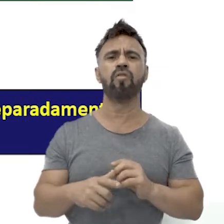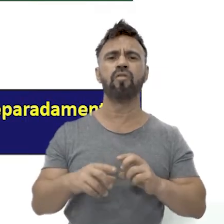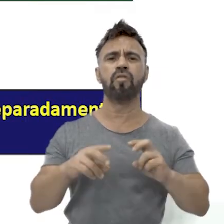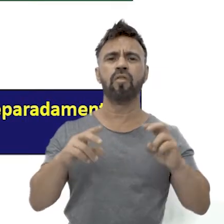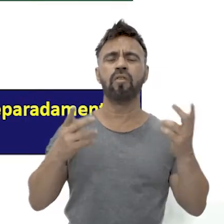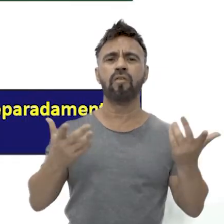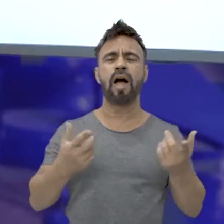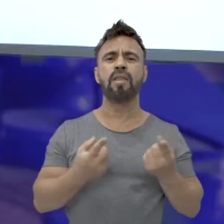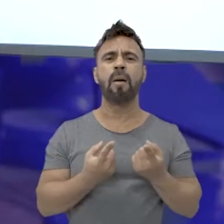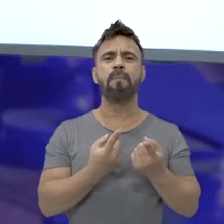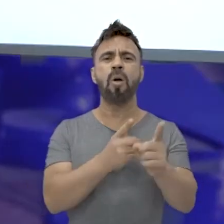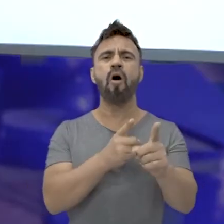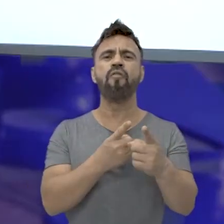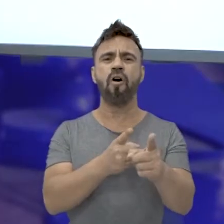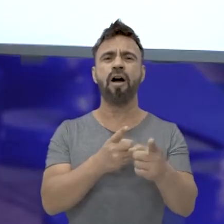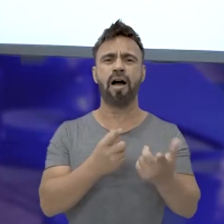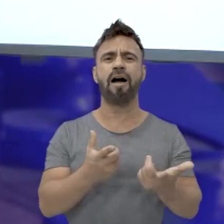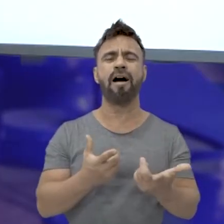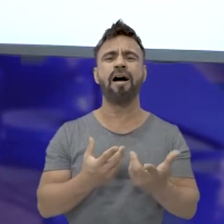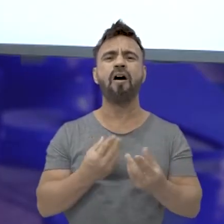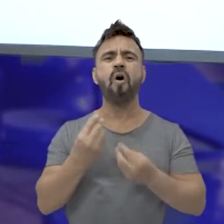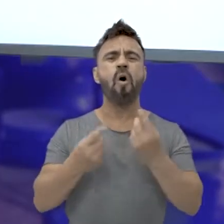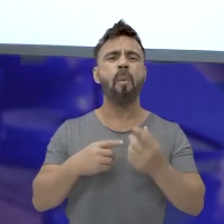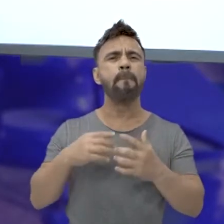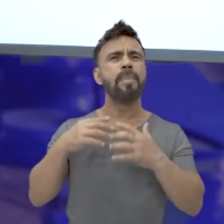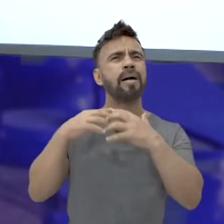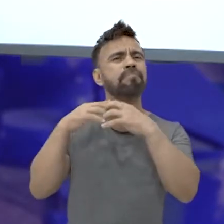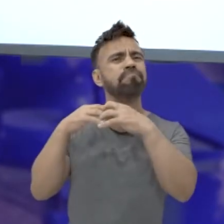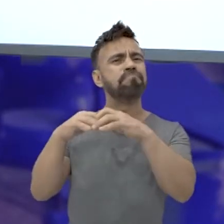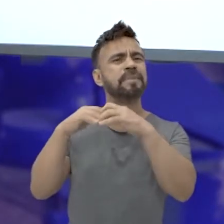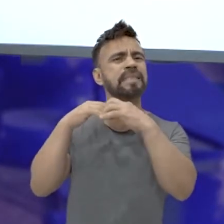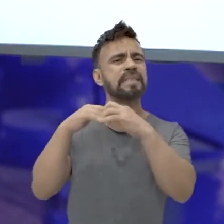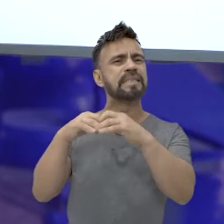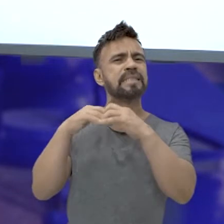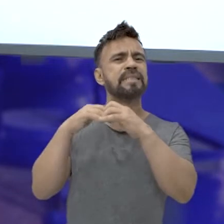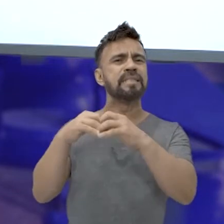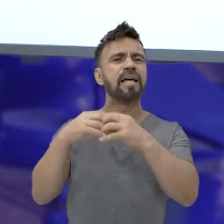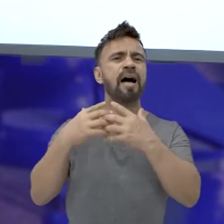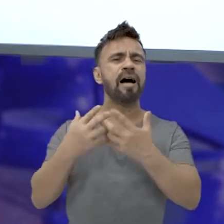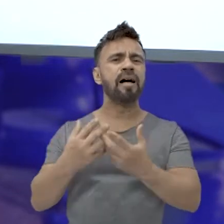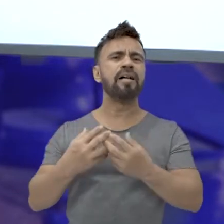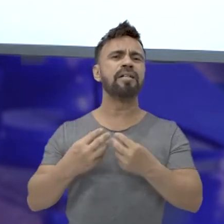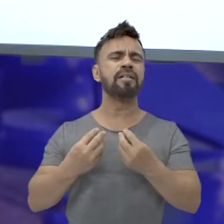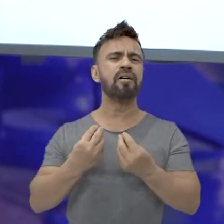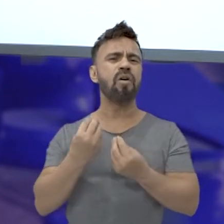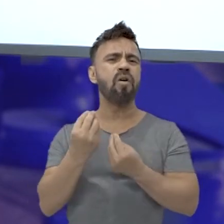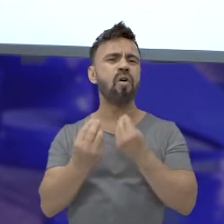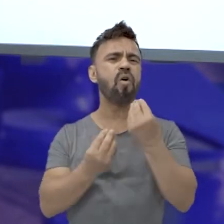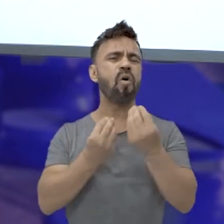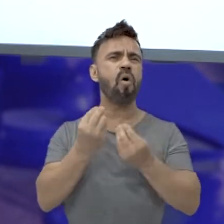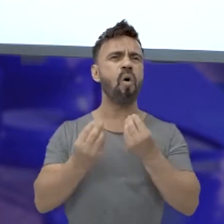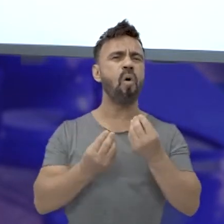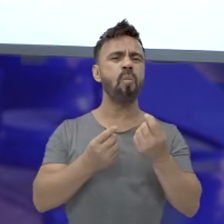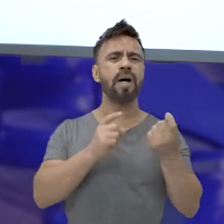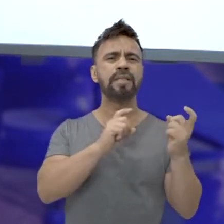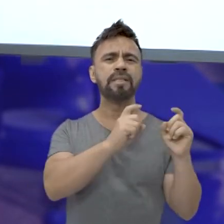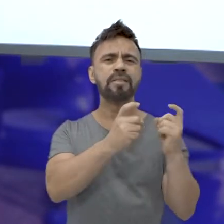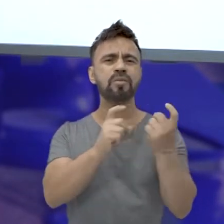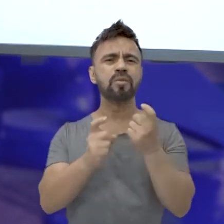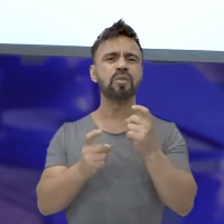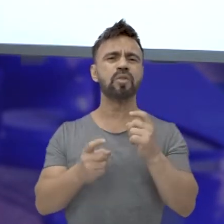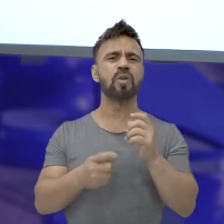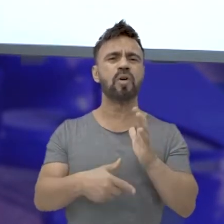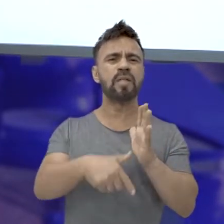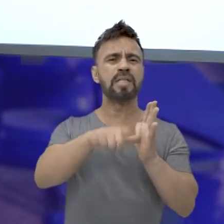algumas provocações para vocês irem pensando e a partir daquelas discussões feitas nas